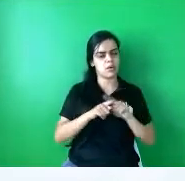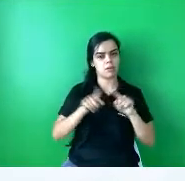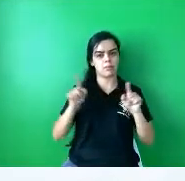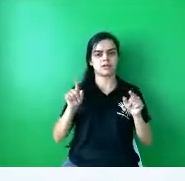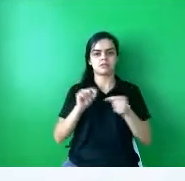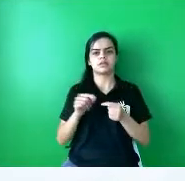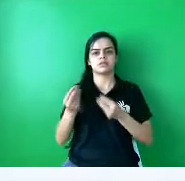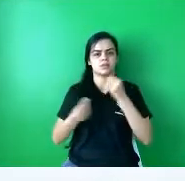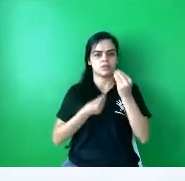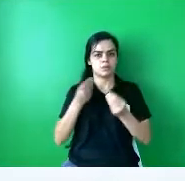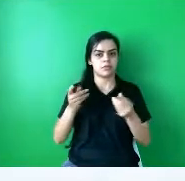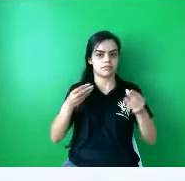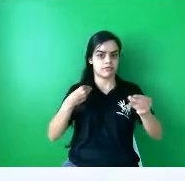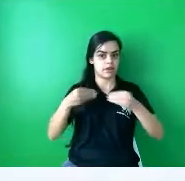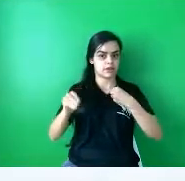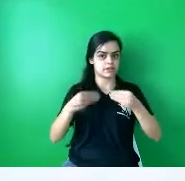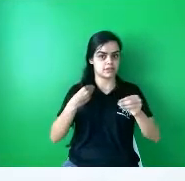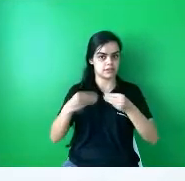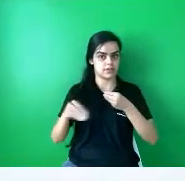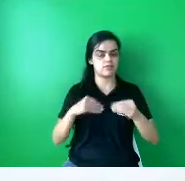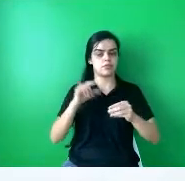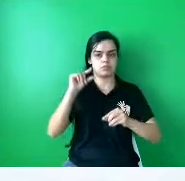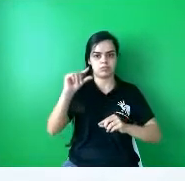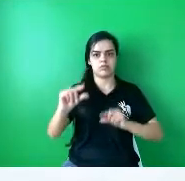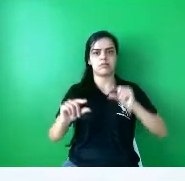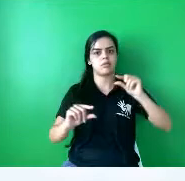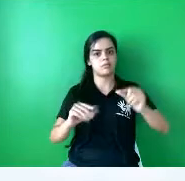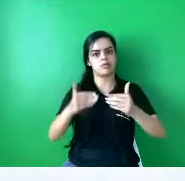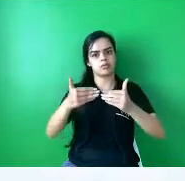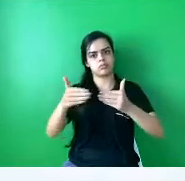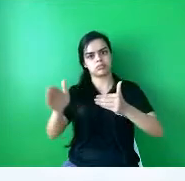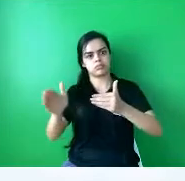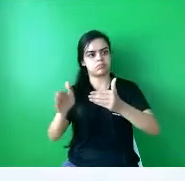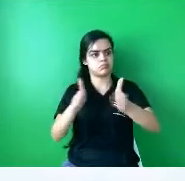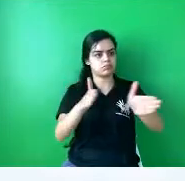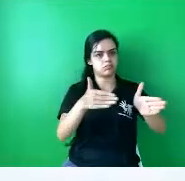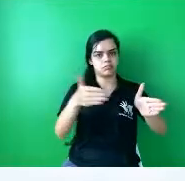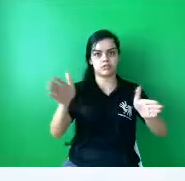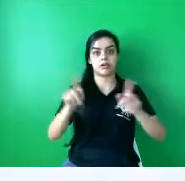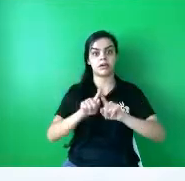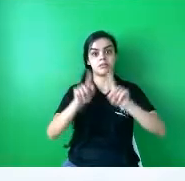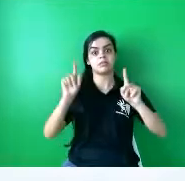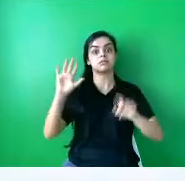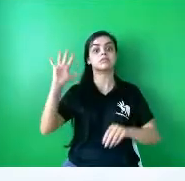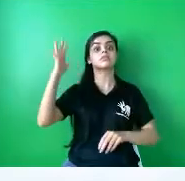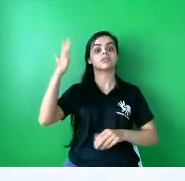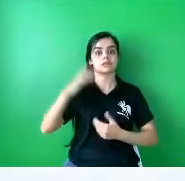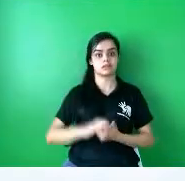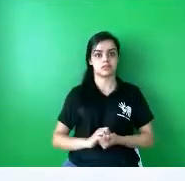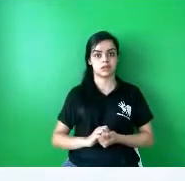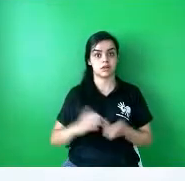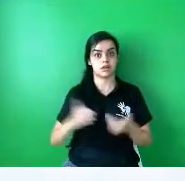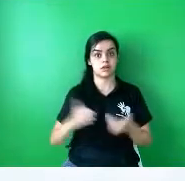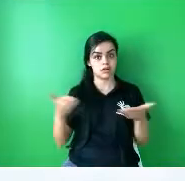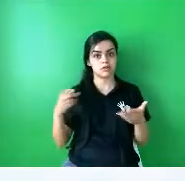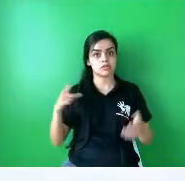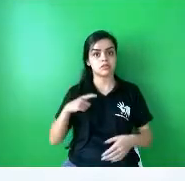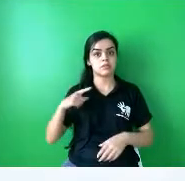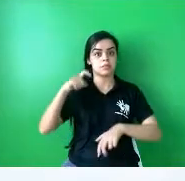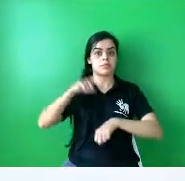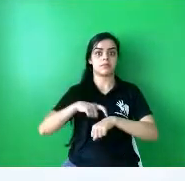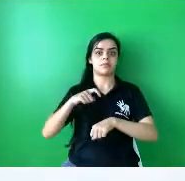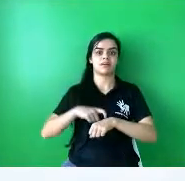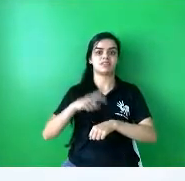as flexibilizações para que aos poucos fossem se abrindo, né? Só que o que acontece? Hoje ainda a gente vive um momento